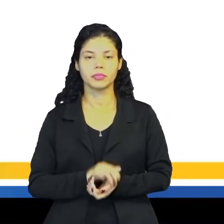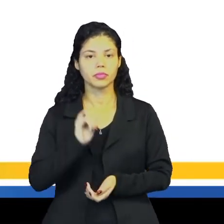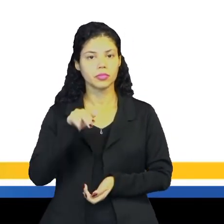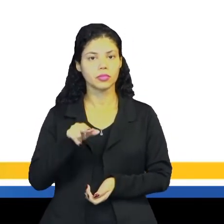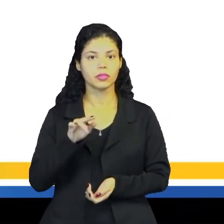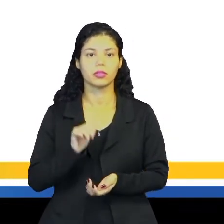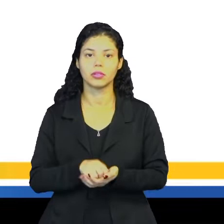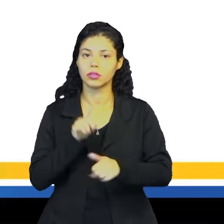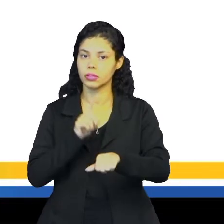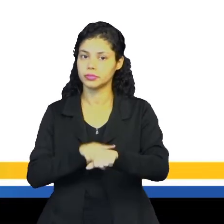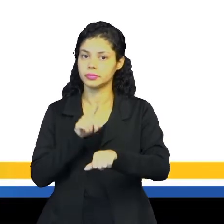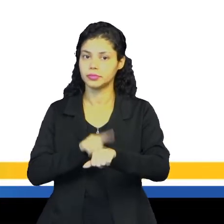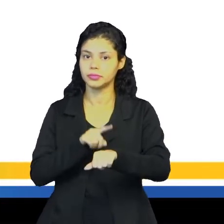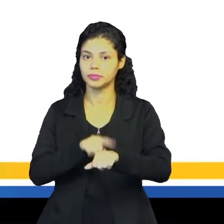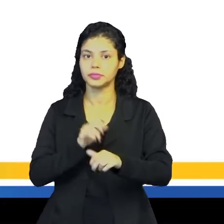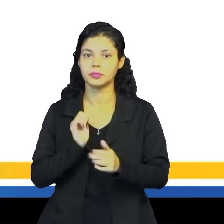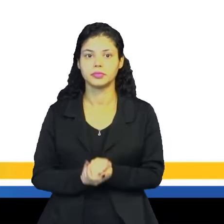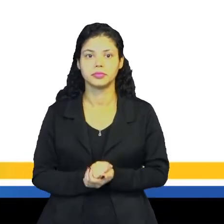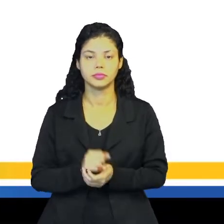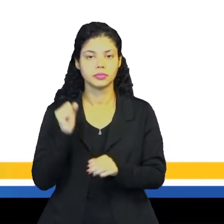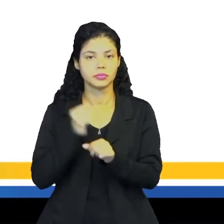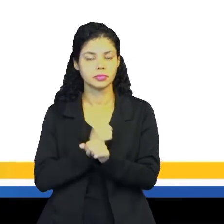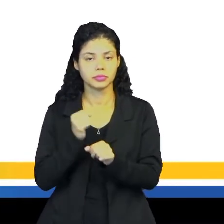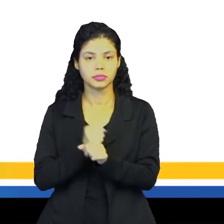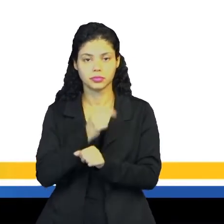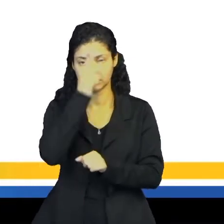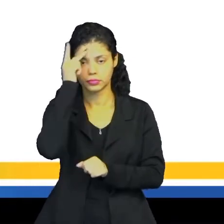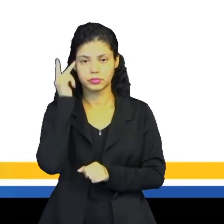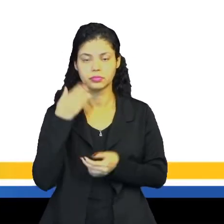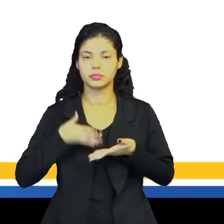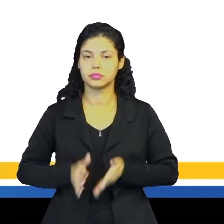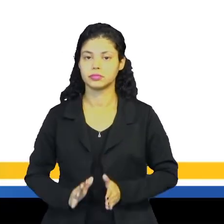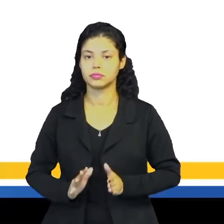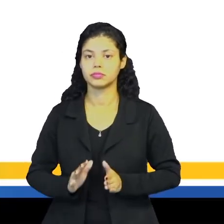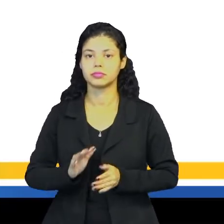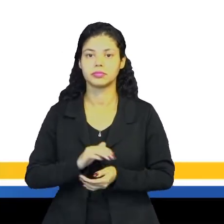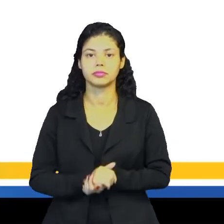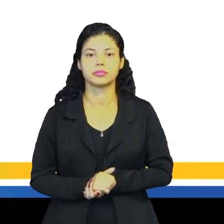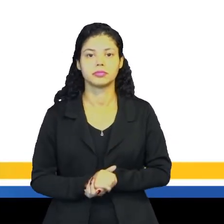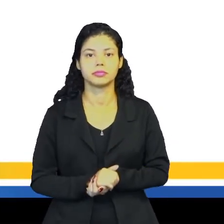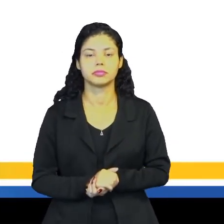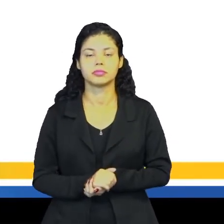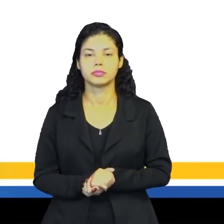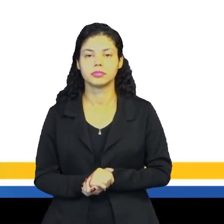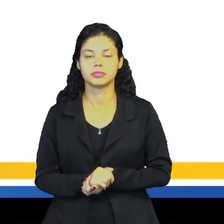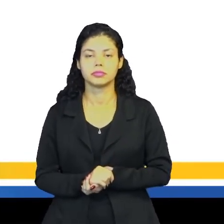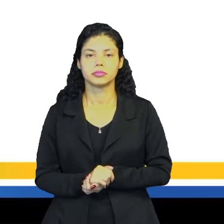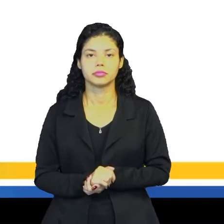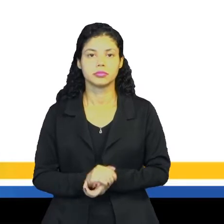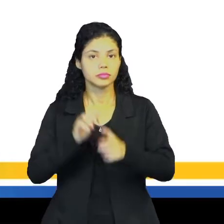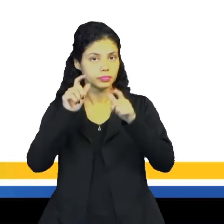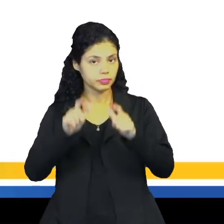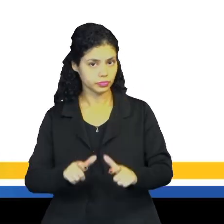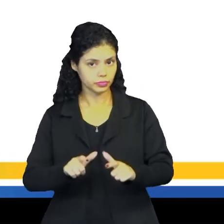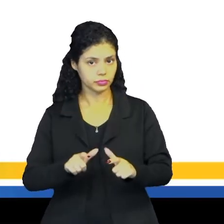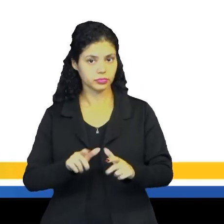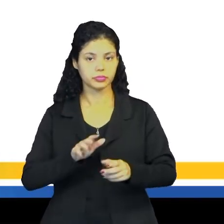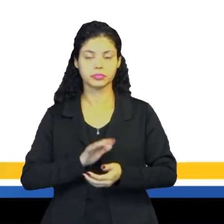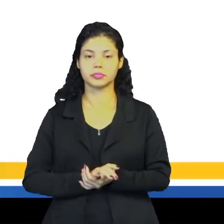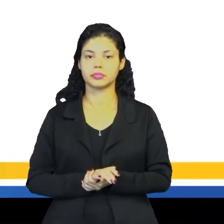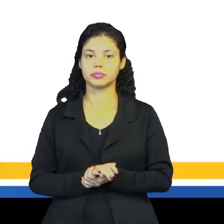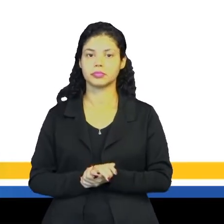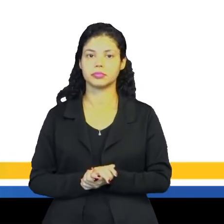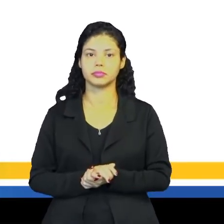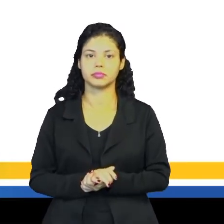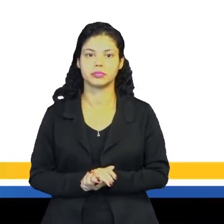que indica o tempo, né, no caso, o ano em que a pessoa nasceu. E em location, no caso de localização, né,